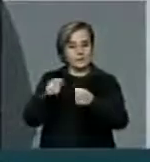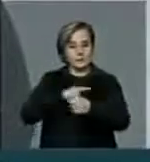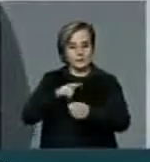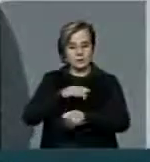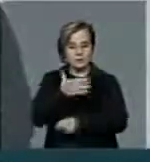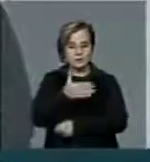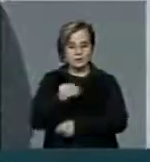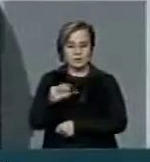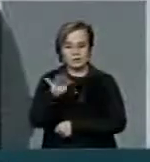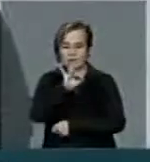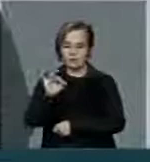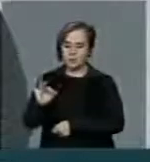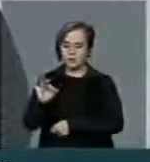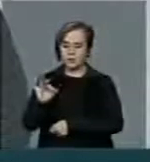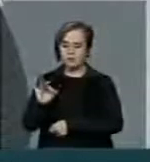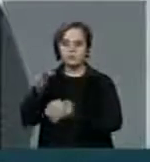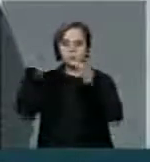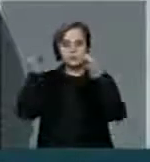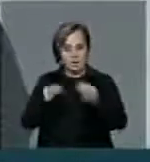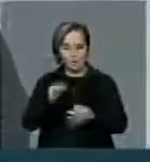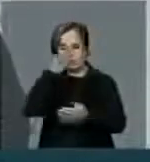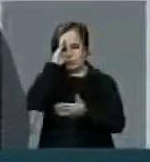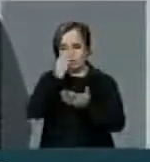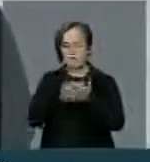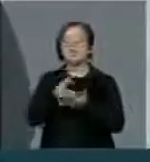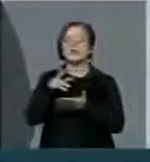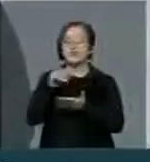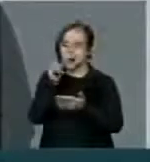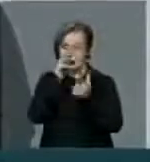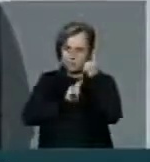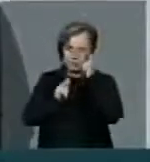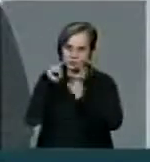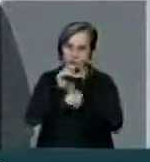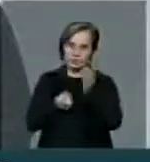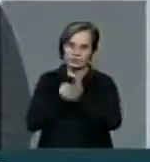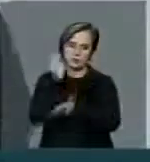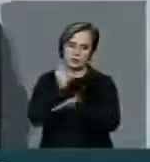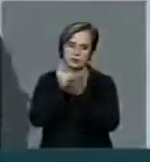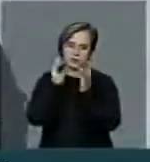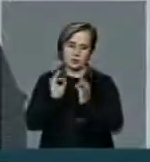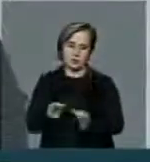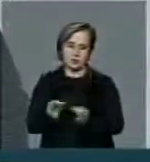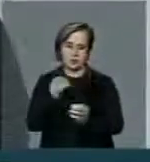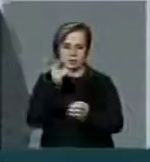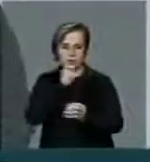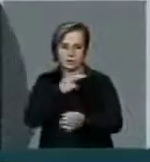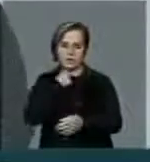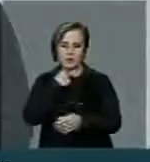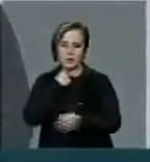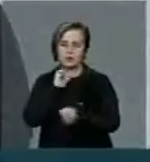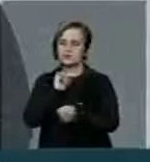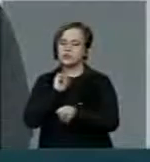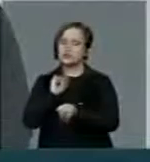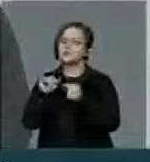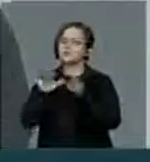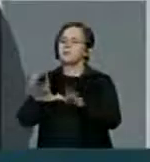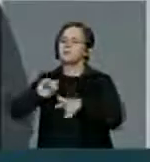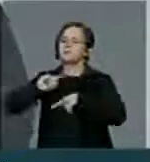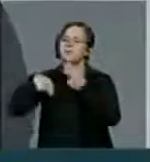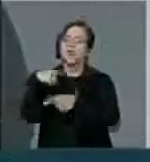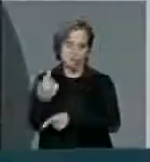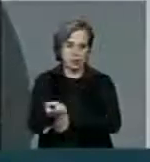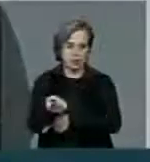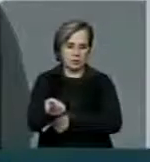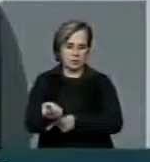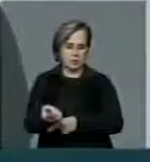de conforto de que o sistema vai funcionar. Que a situação dele está prevista no sistema. Ele não pode ficar para depois. Isso